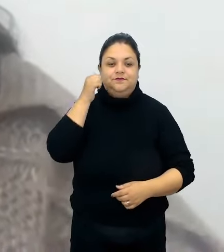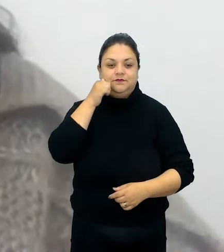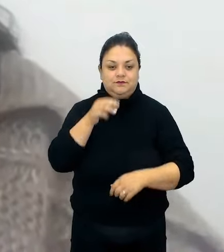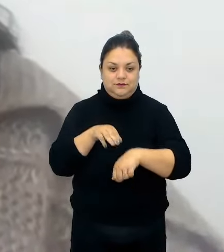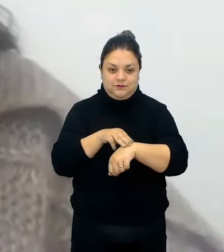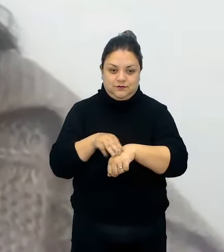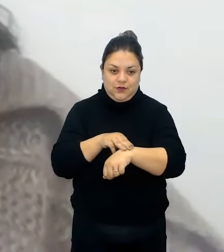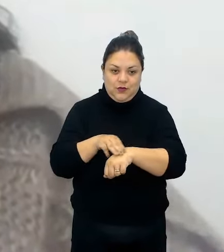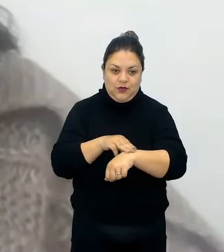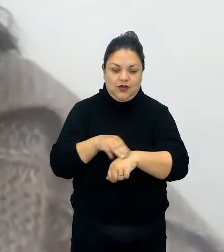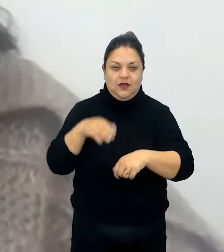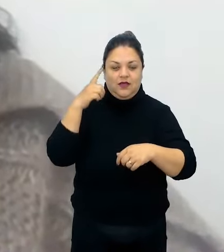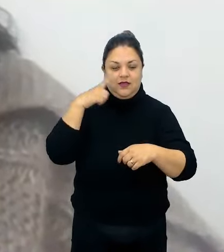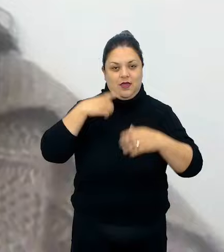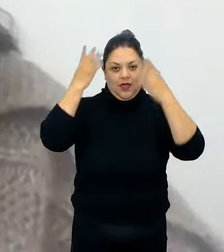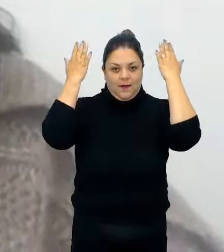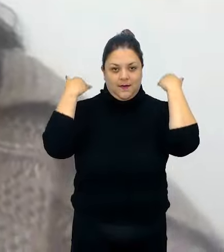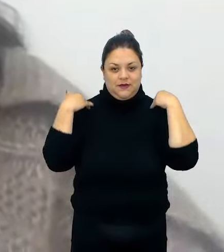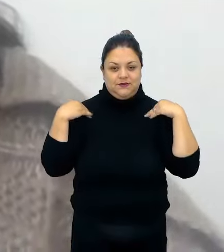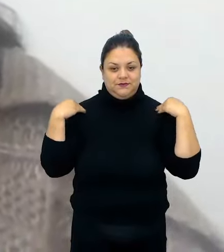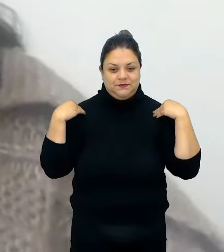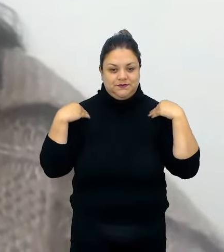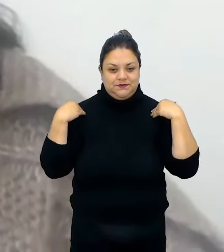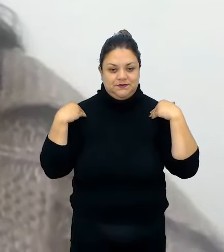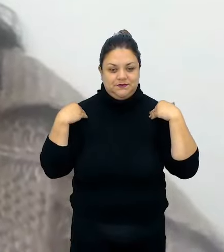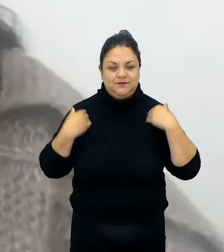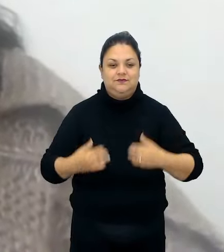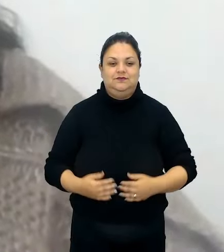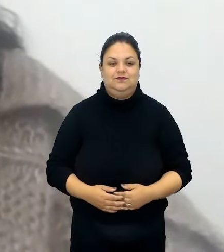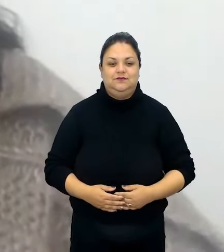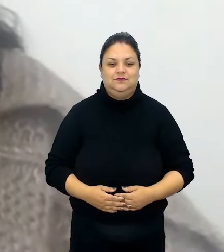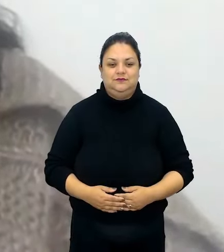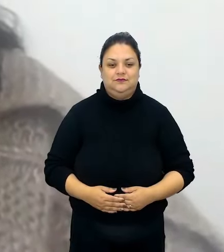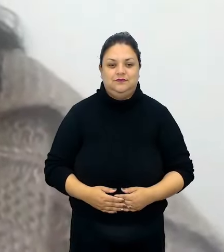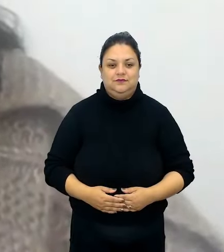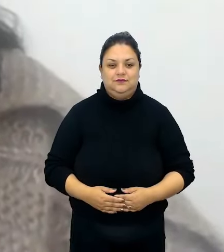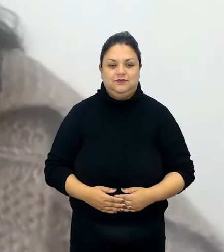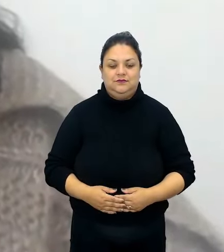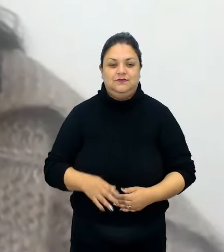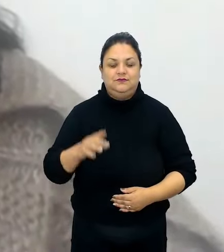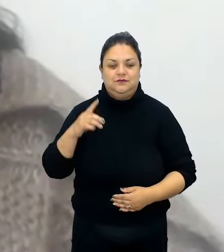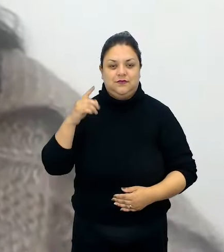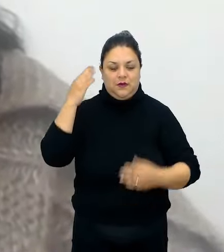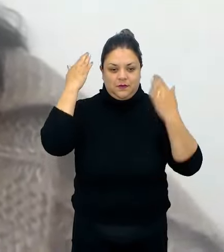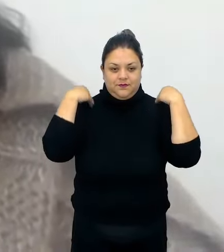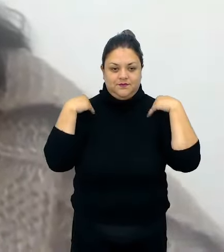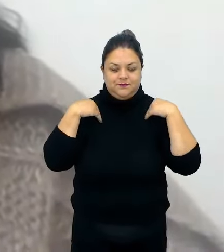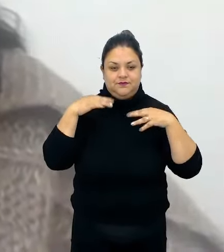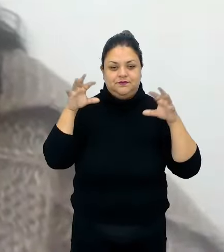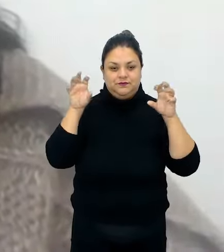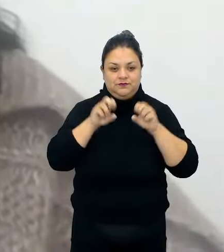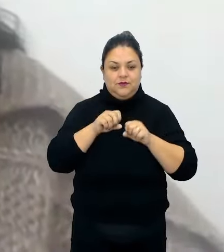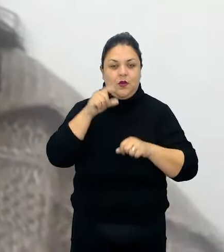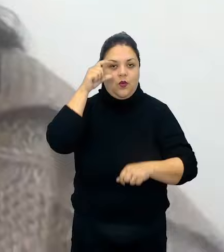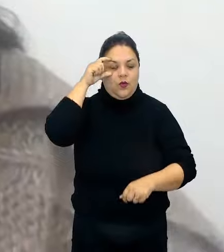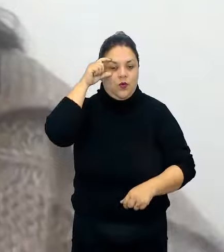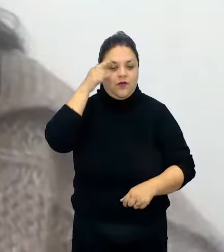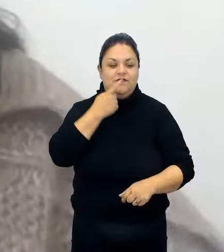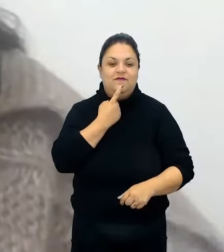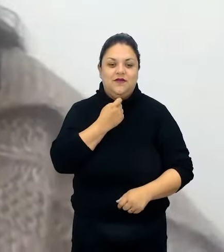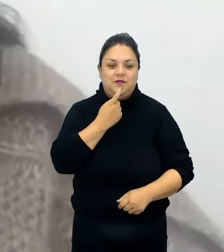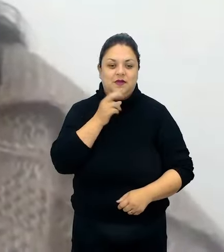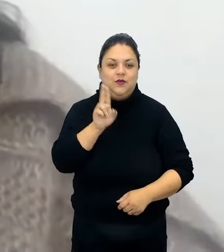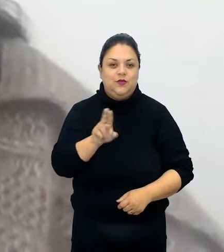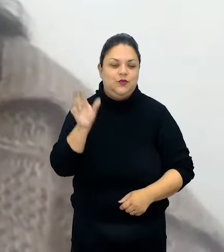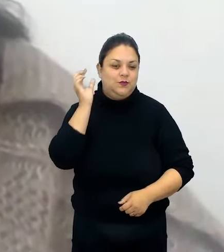tenho o cabelo na altura dos ombros, na cor negra, né? E tenho o óculos vermelho, uso